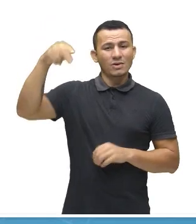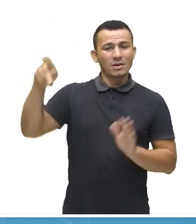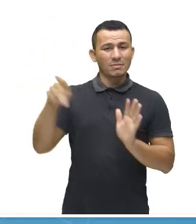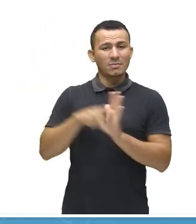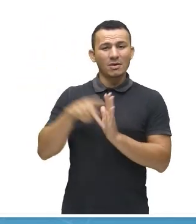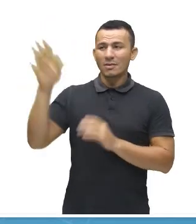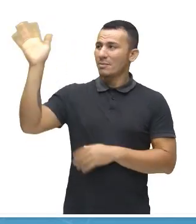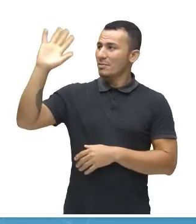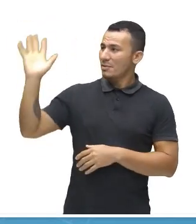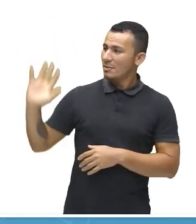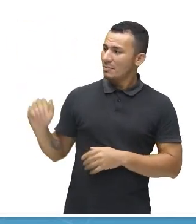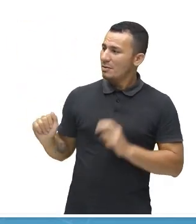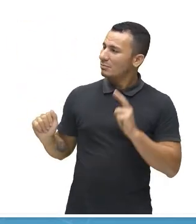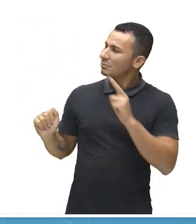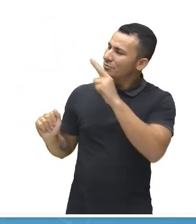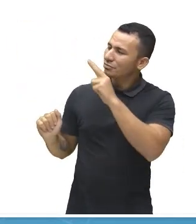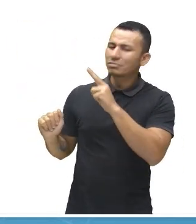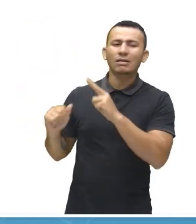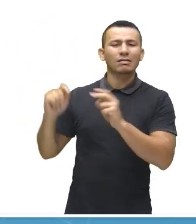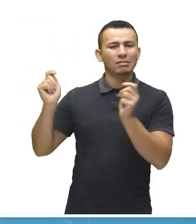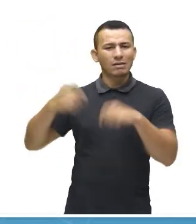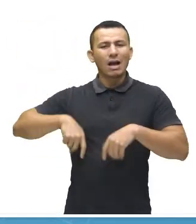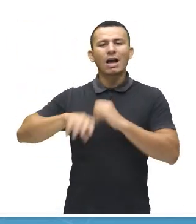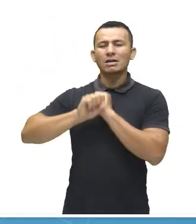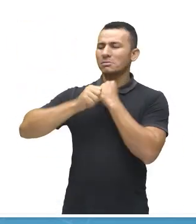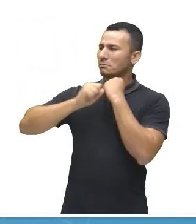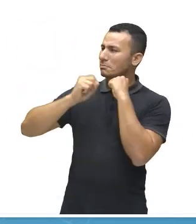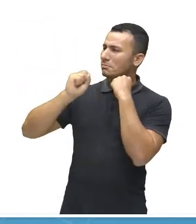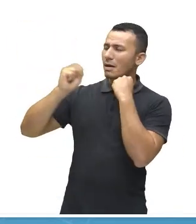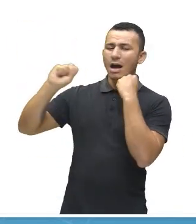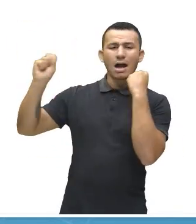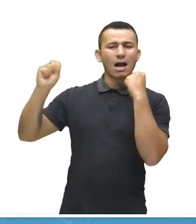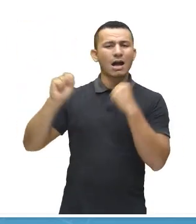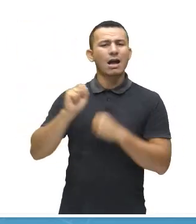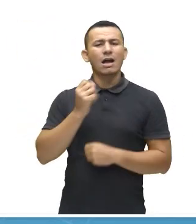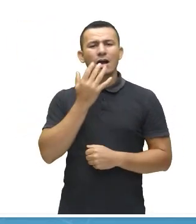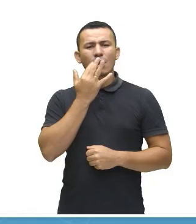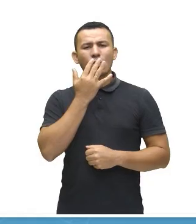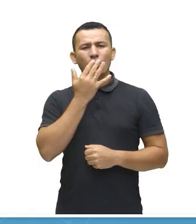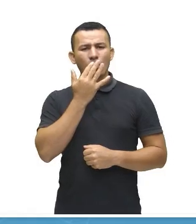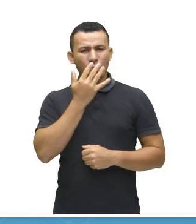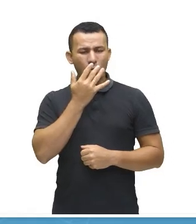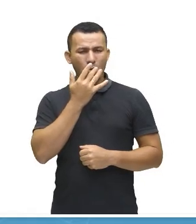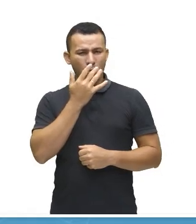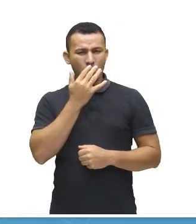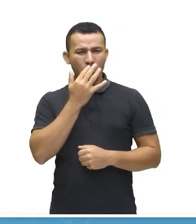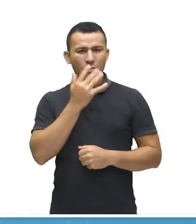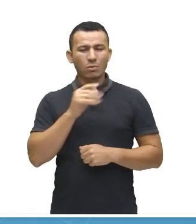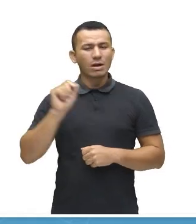mapa, a gente conseguia observar ali aquela tonalidade, né,